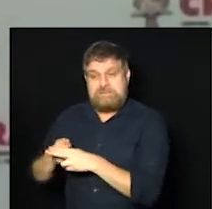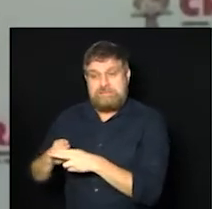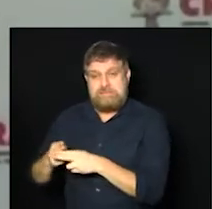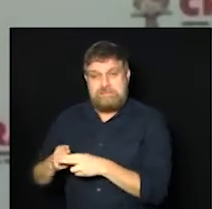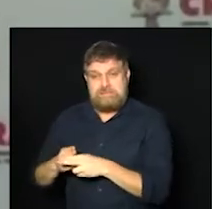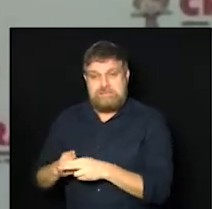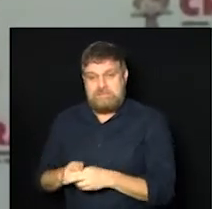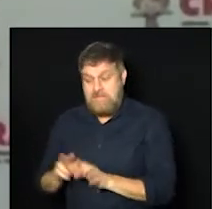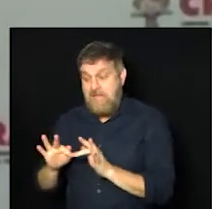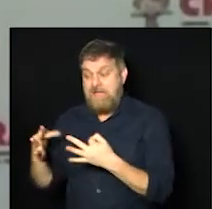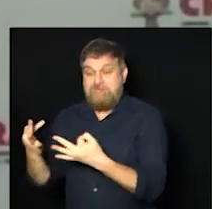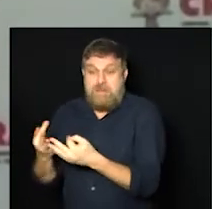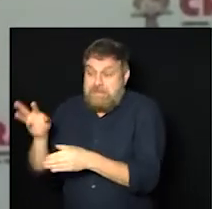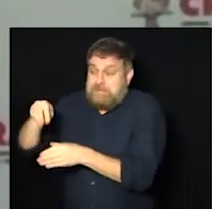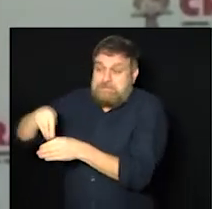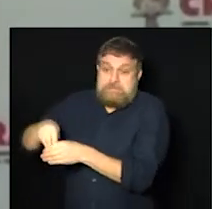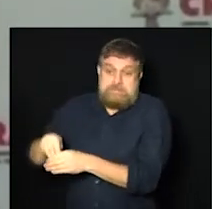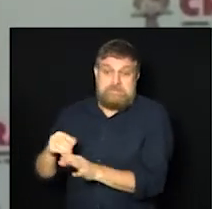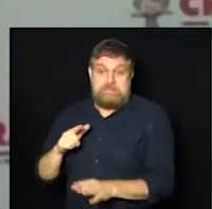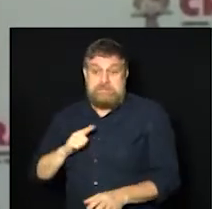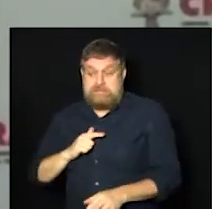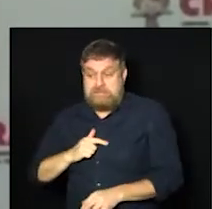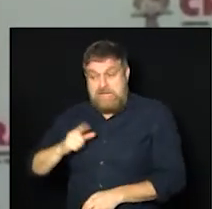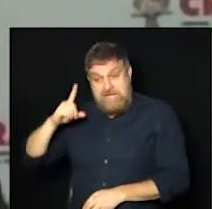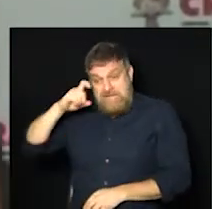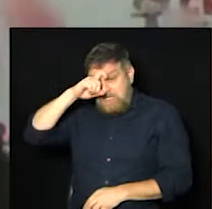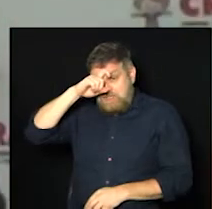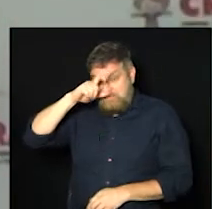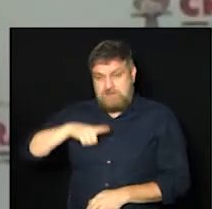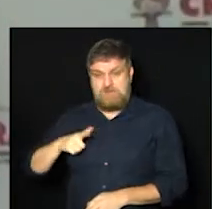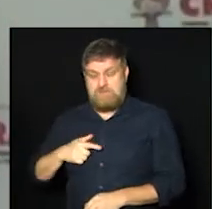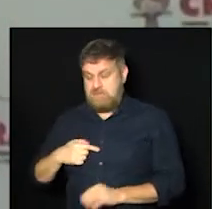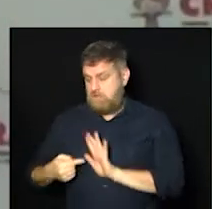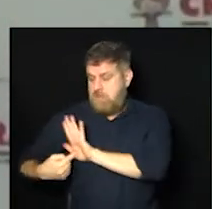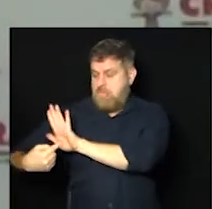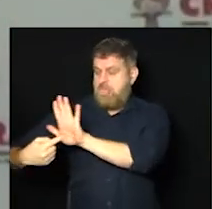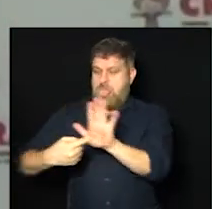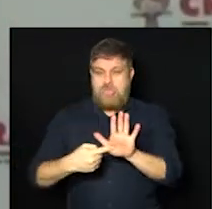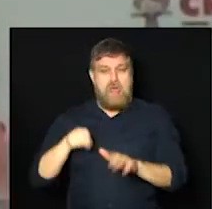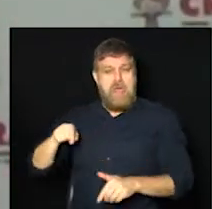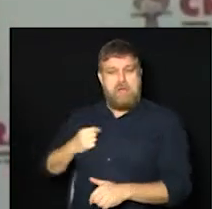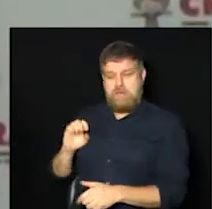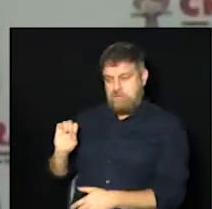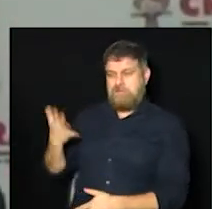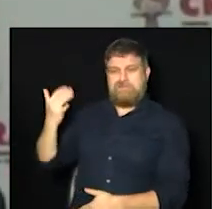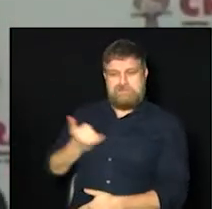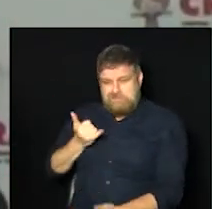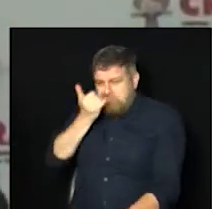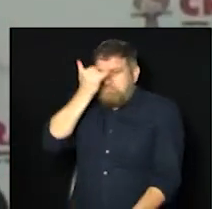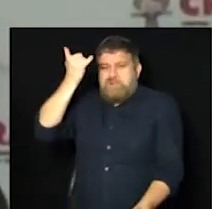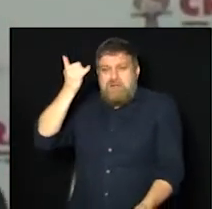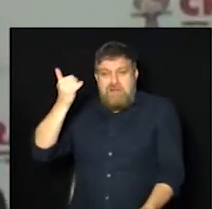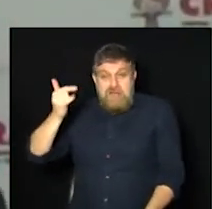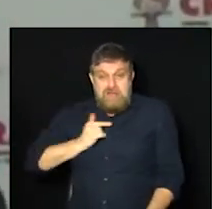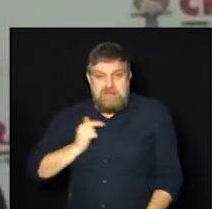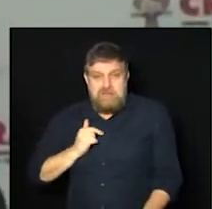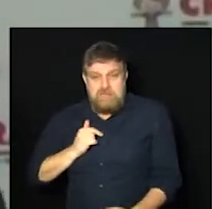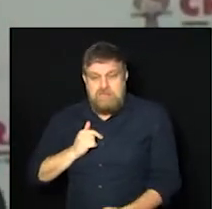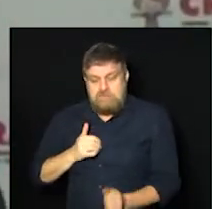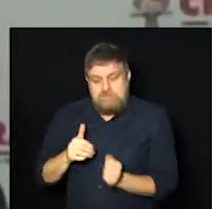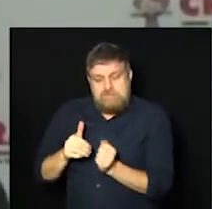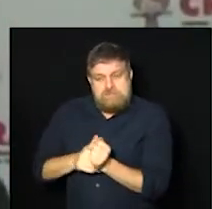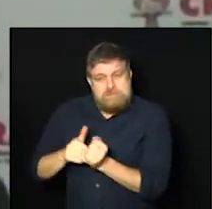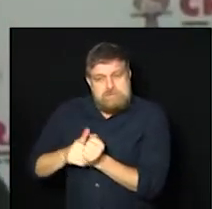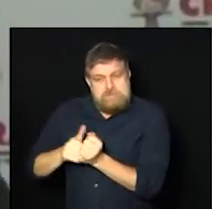e de uma família, então também existe essa dificuldade de você expor essa situação. Então, a tendência disso ficar dentro de uma